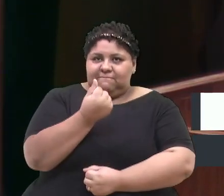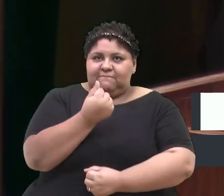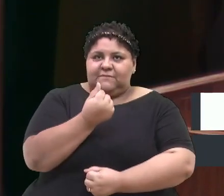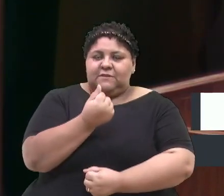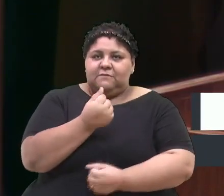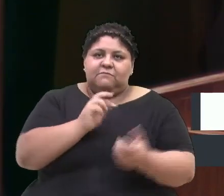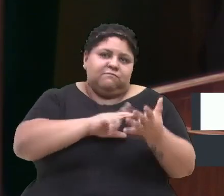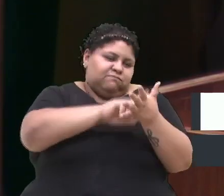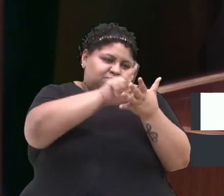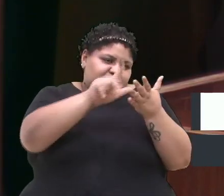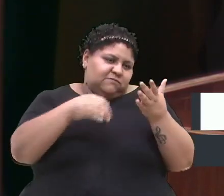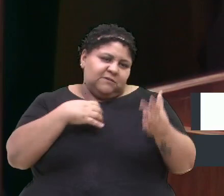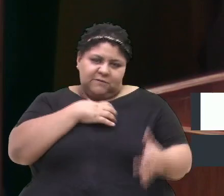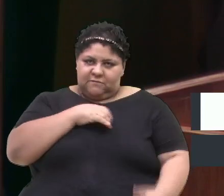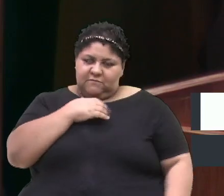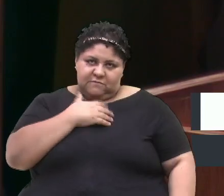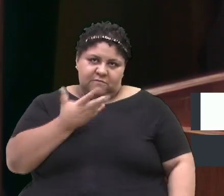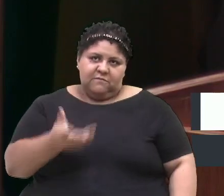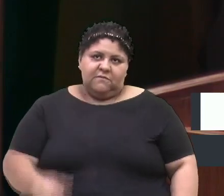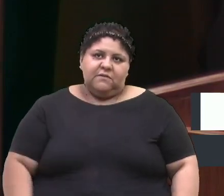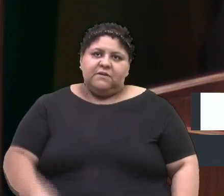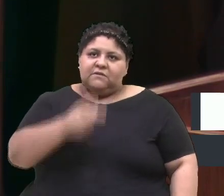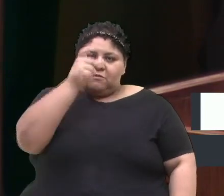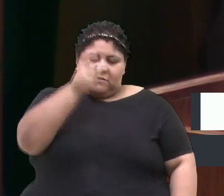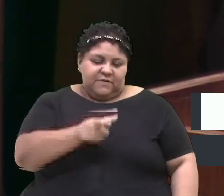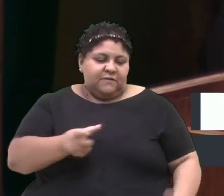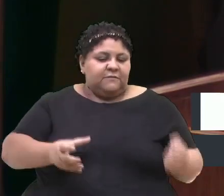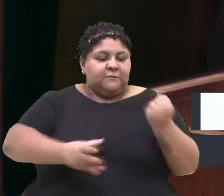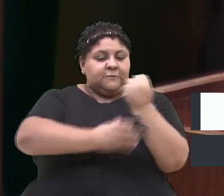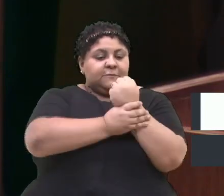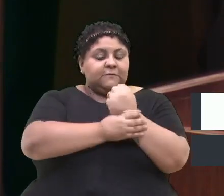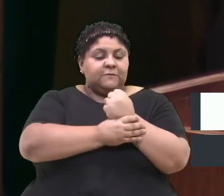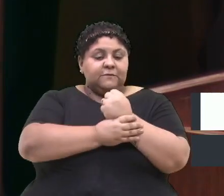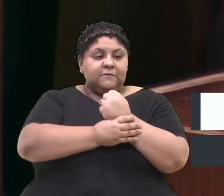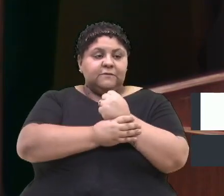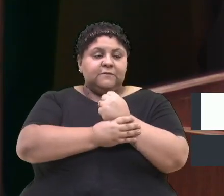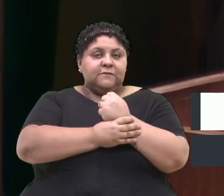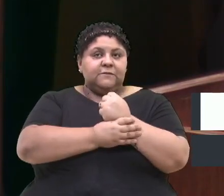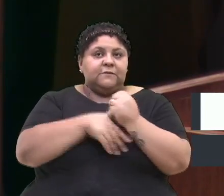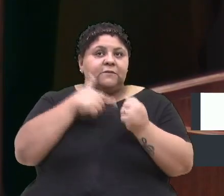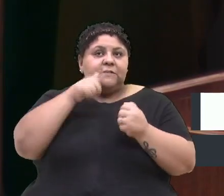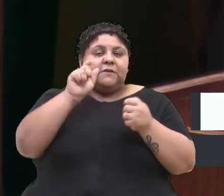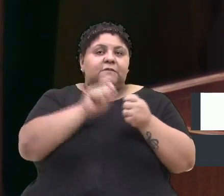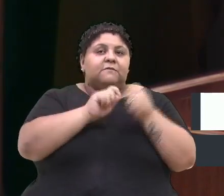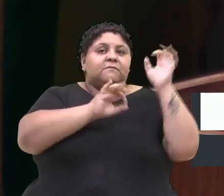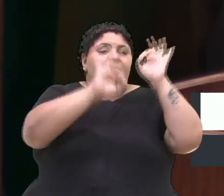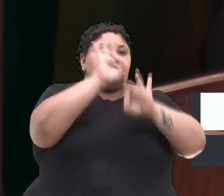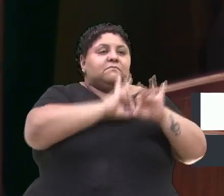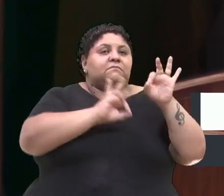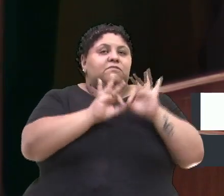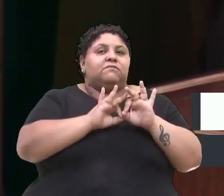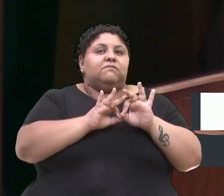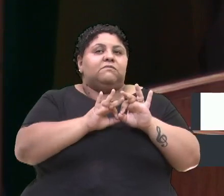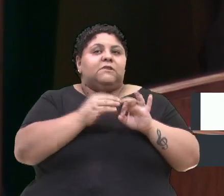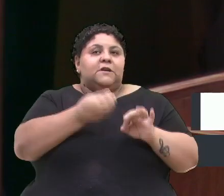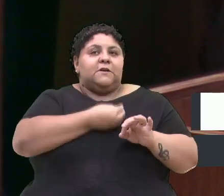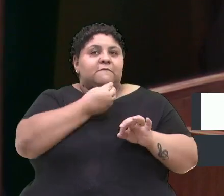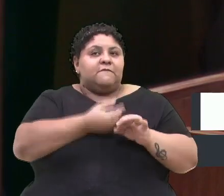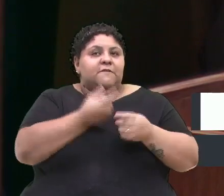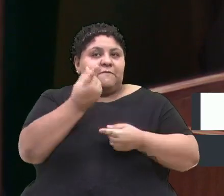diversas formas. Uma pessoa segura, ela consegue fazer planos e ela consegue prosperar.